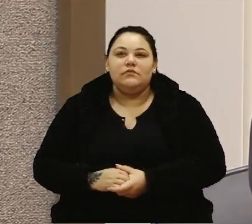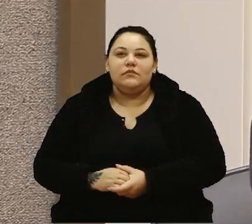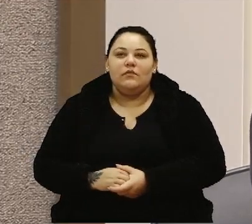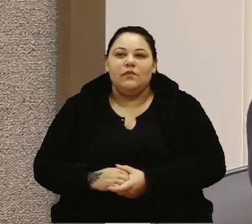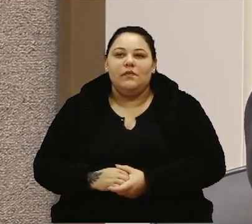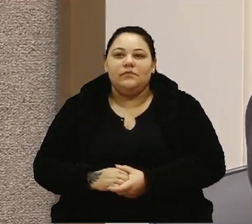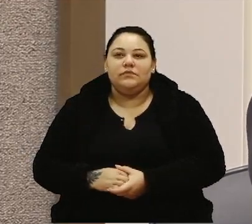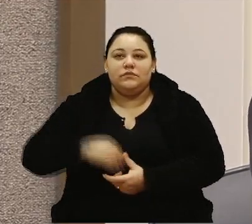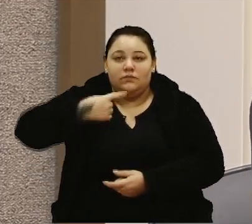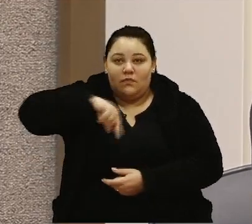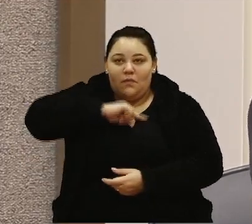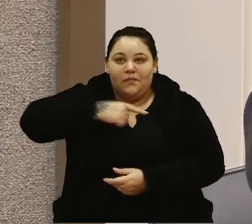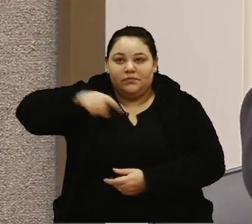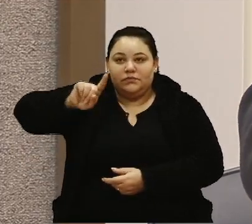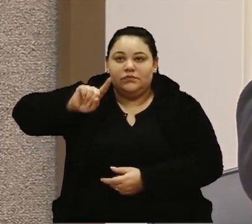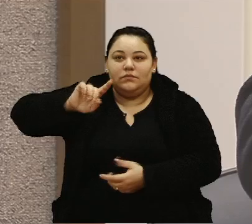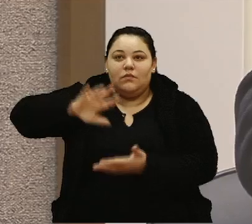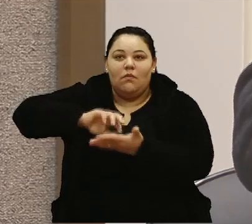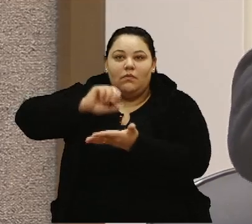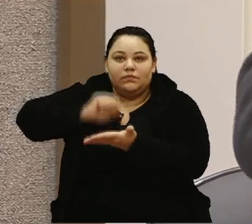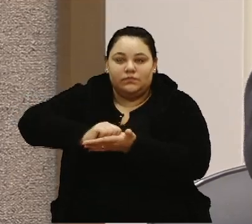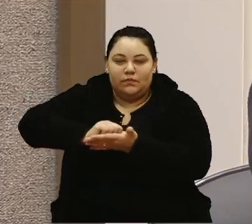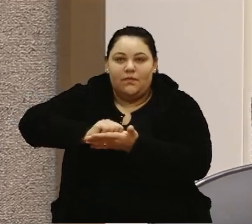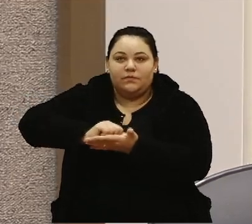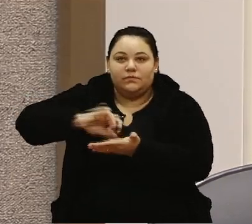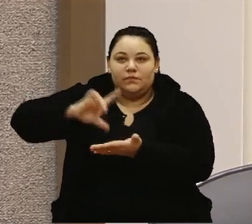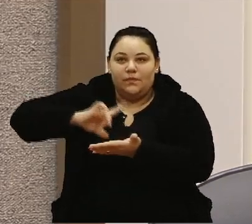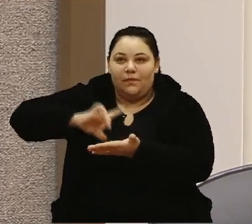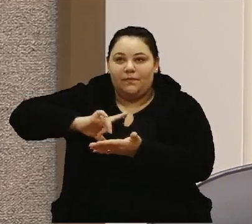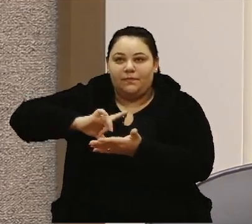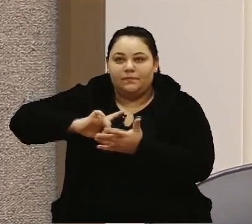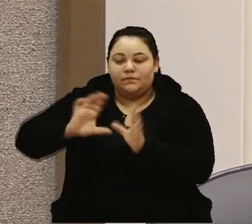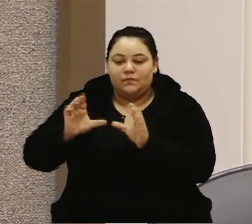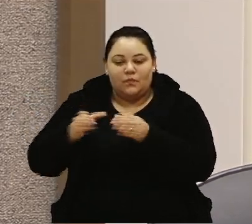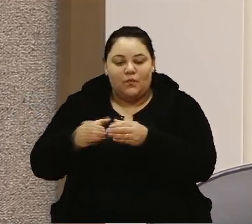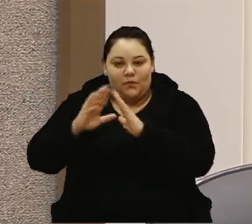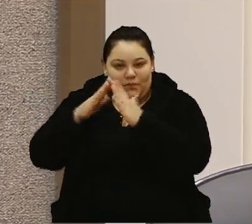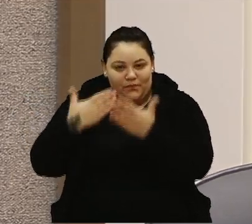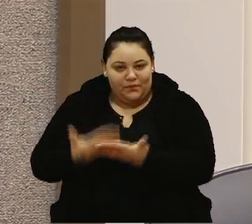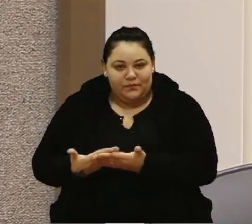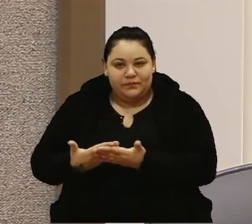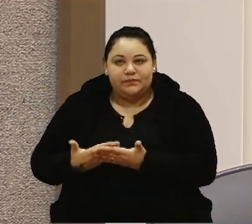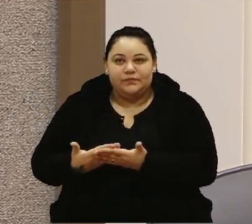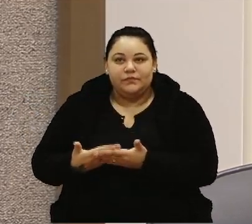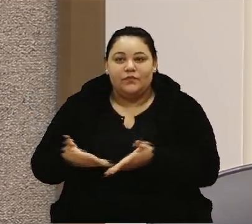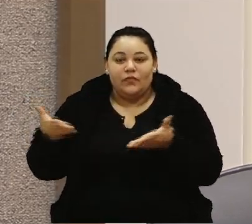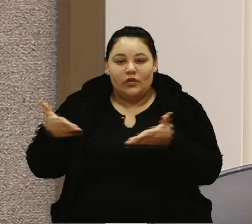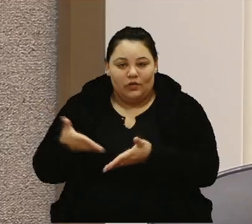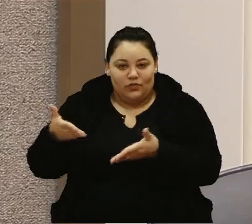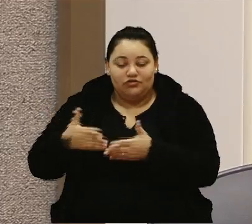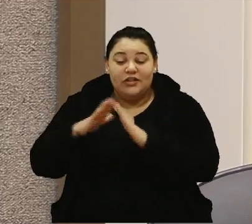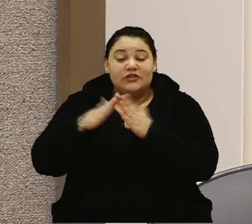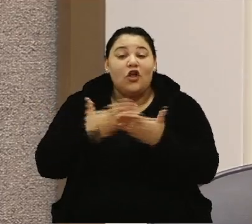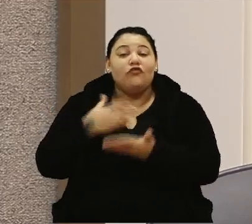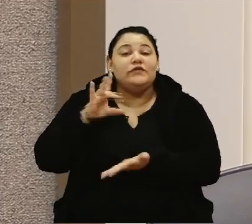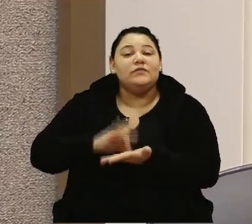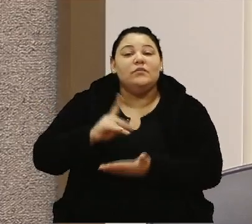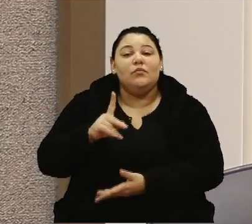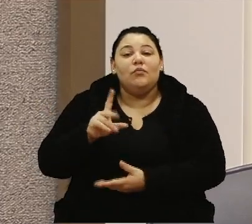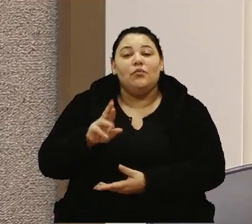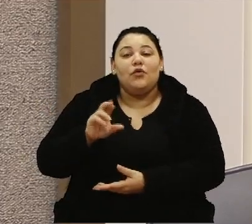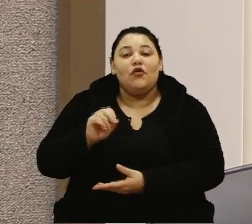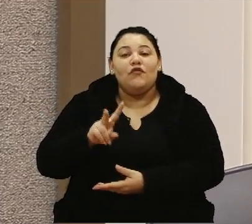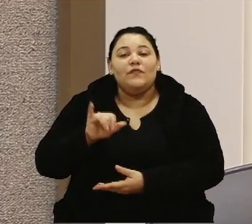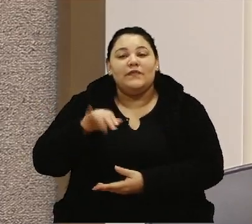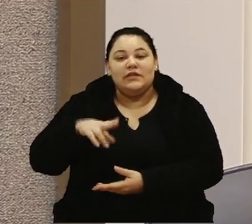Fomos lá matriculados no então antigo grupo escolar do bairro Cruzeiro, que hoje é absorvido pelo Província Mendonça.